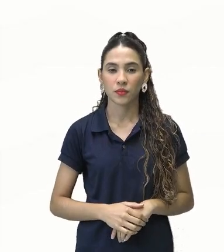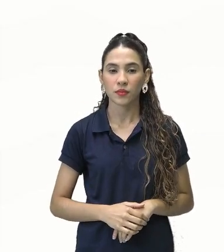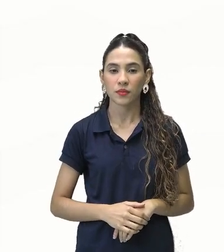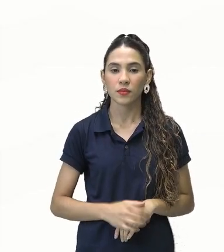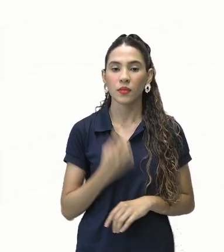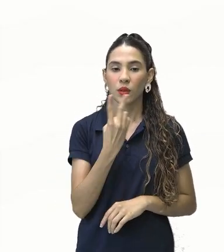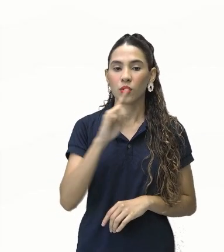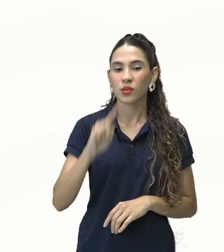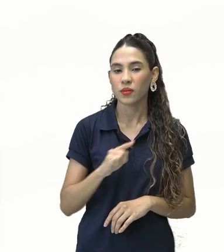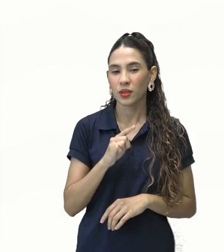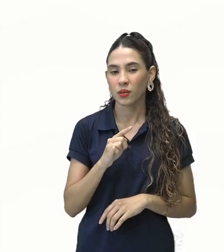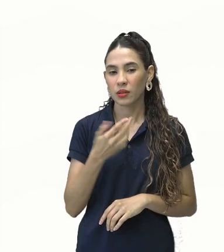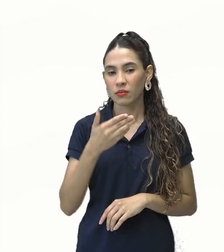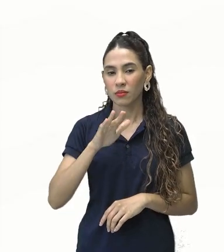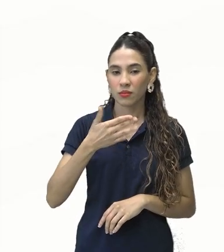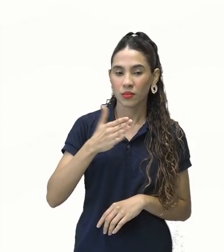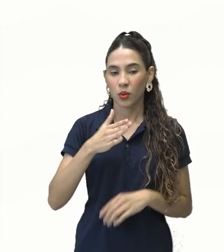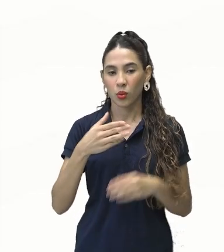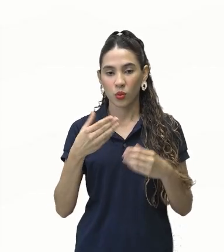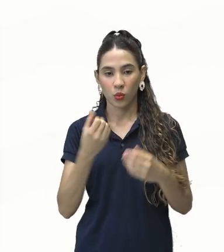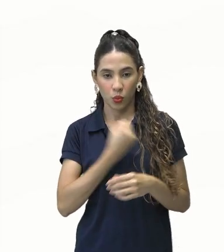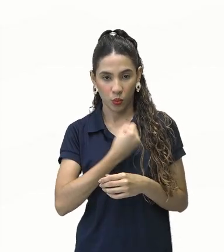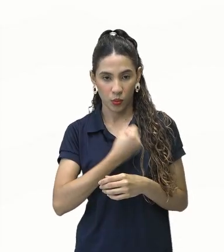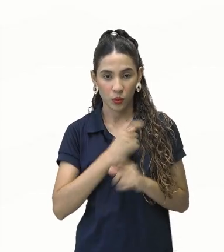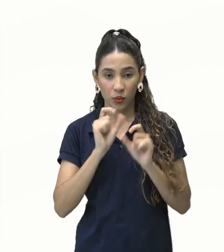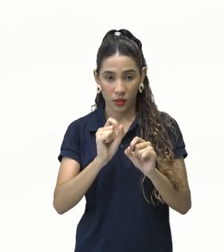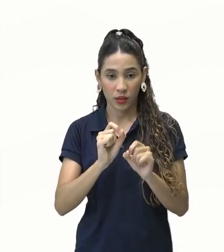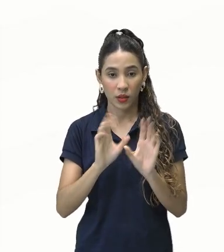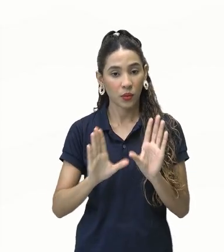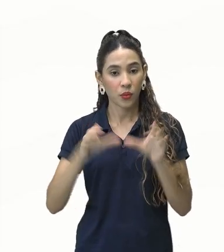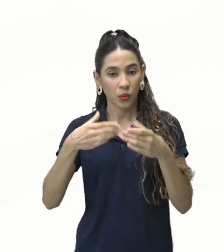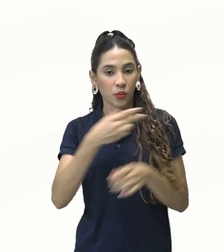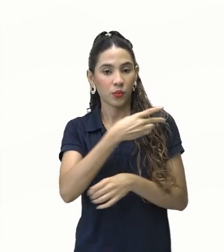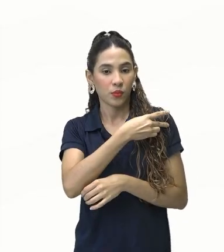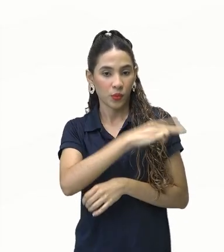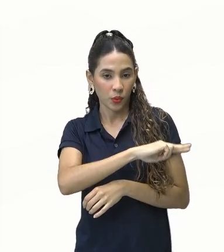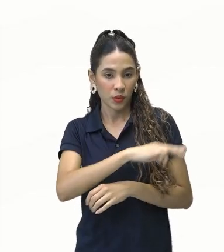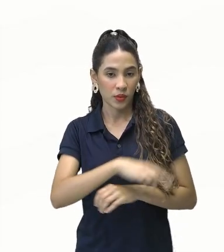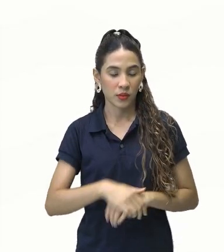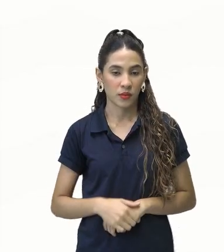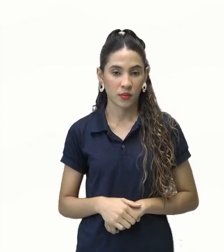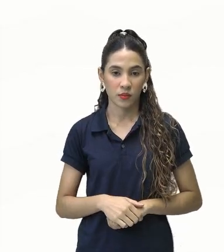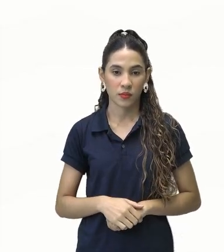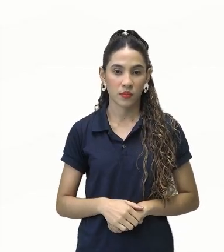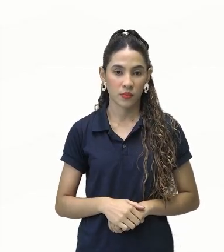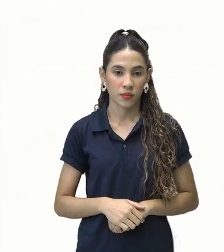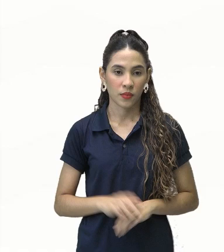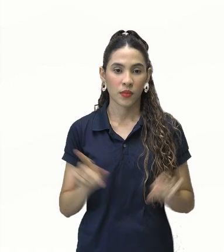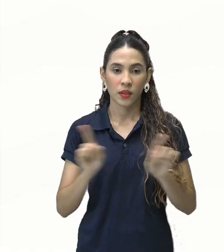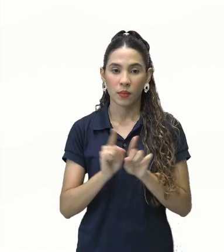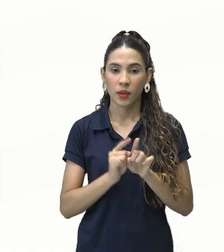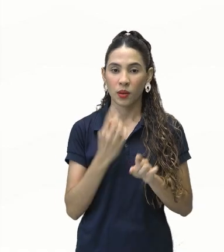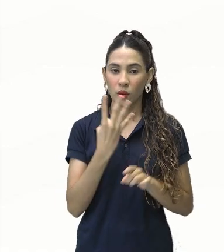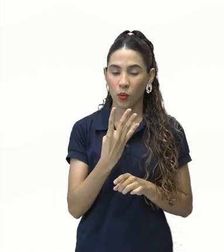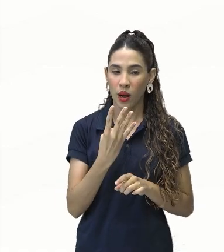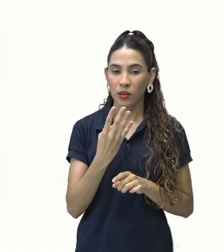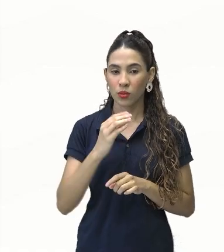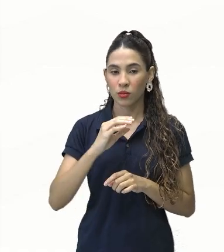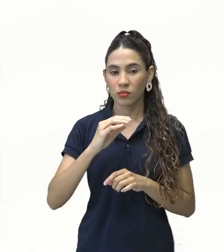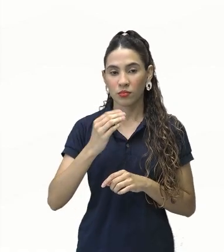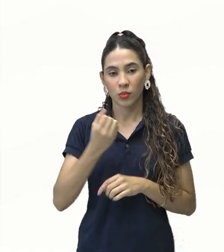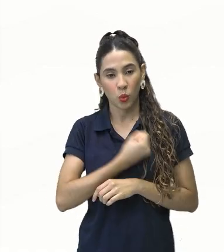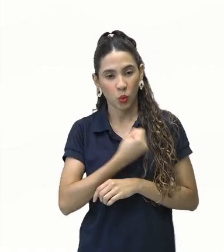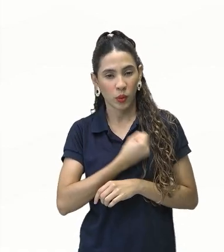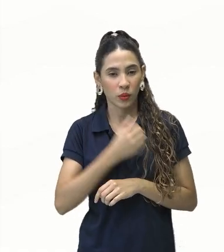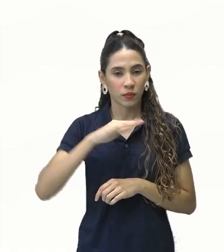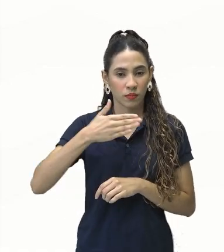2, alguma coisa de série 2 e 4, alguma coisa